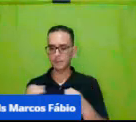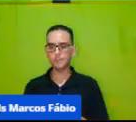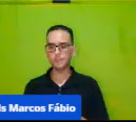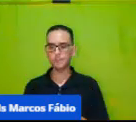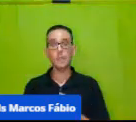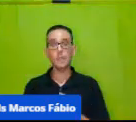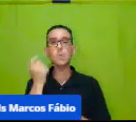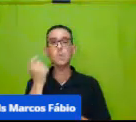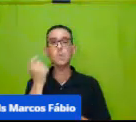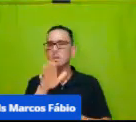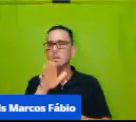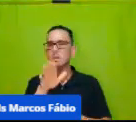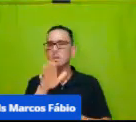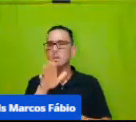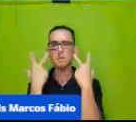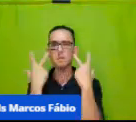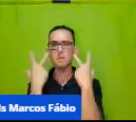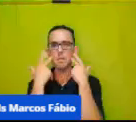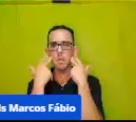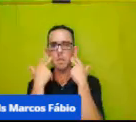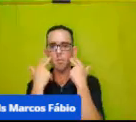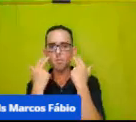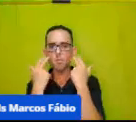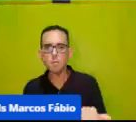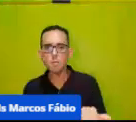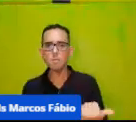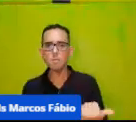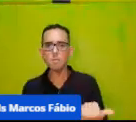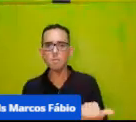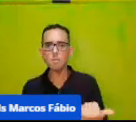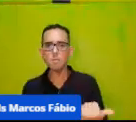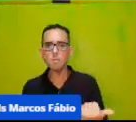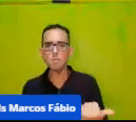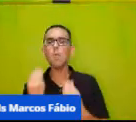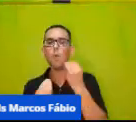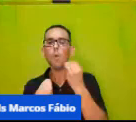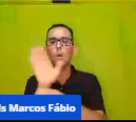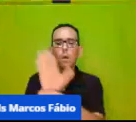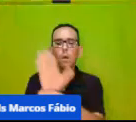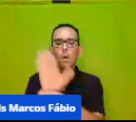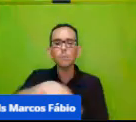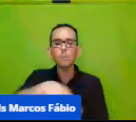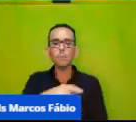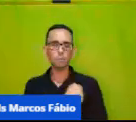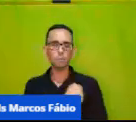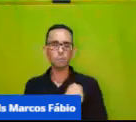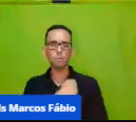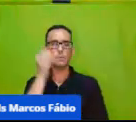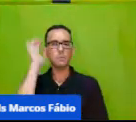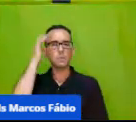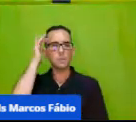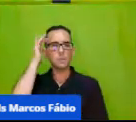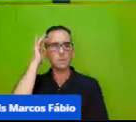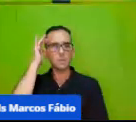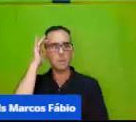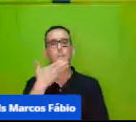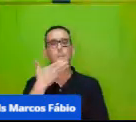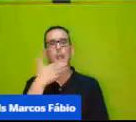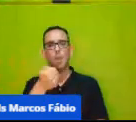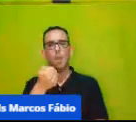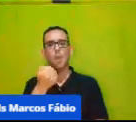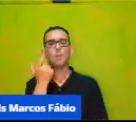mais tranquila por proporcionar aos alunos um melhor entendimento, as explicações adequadas para a realização